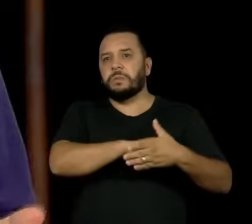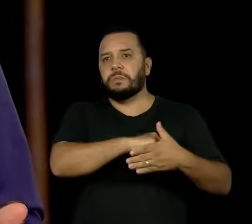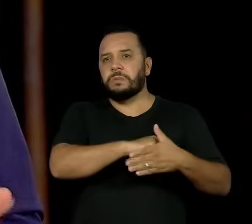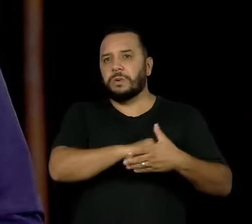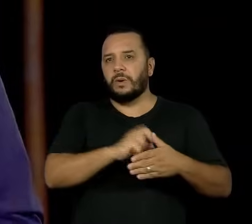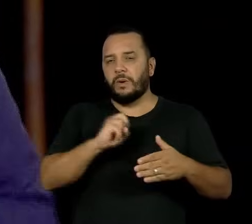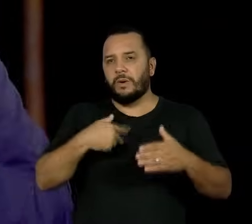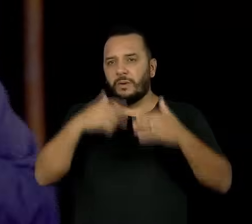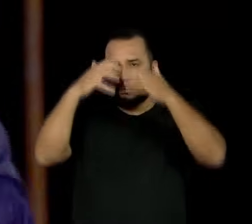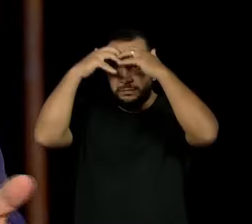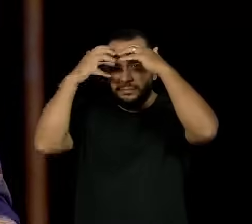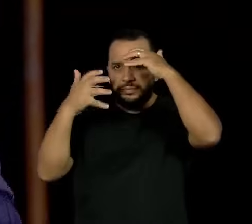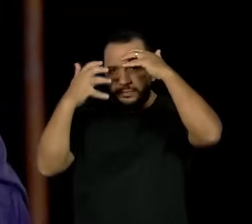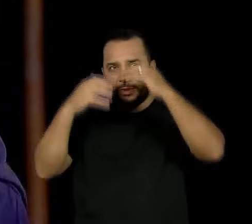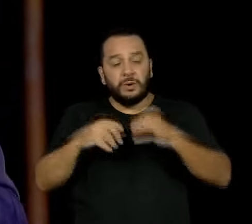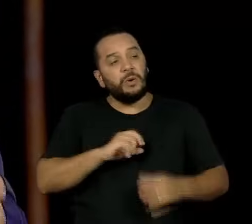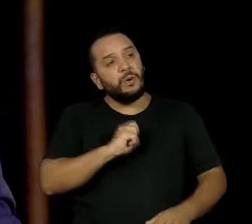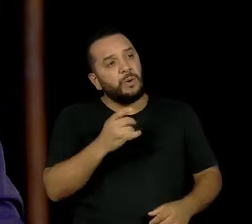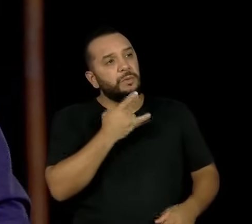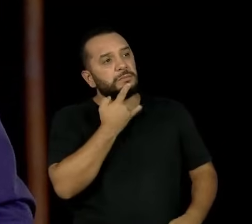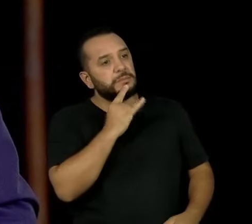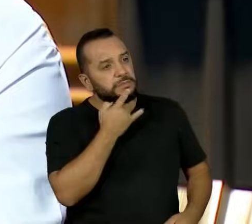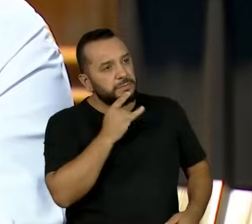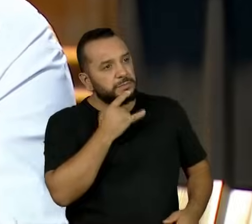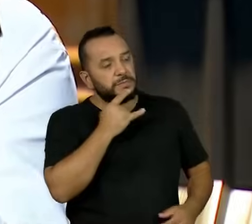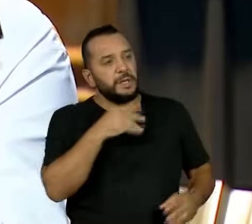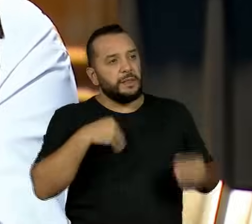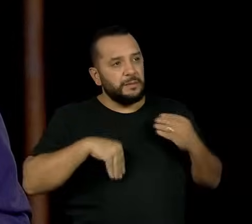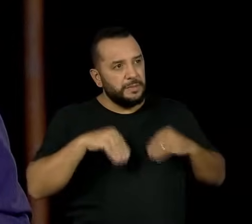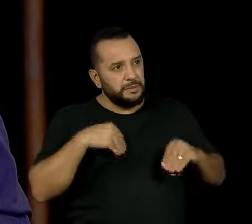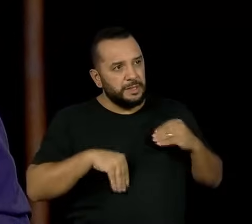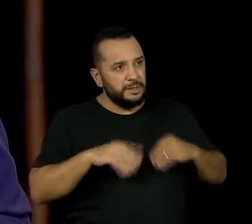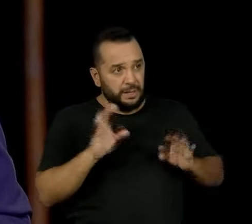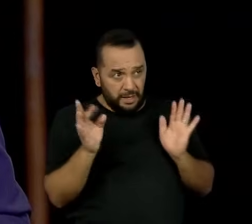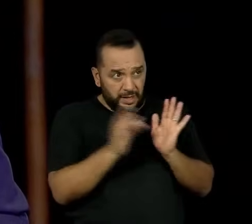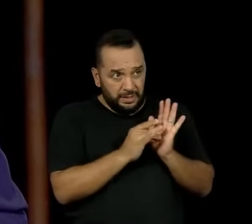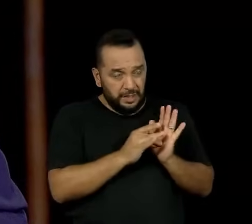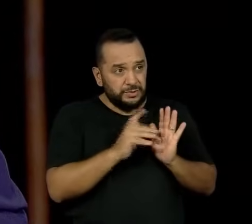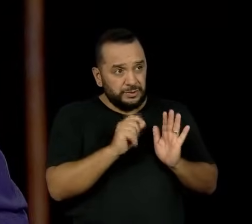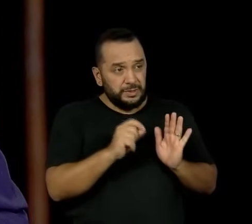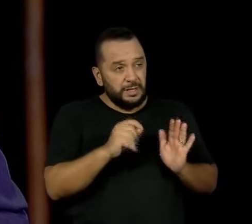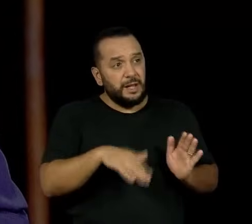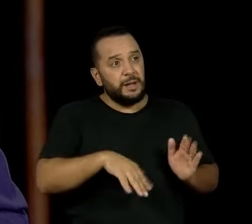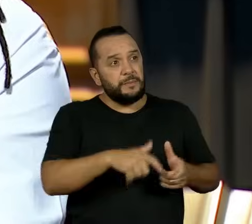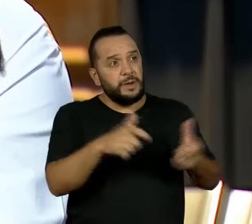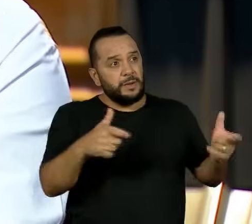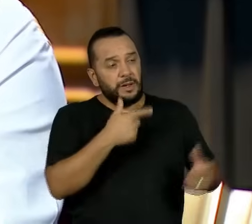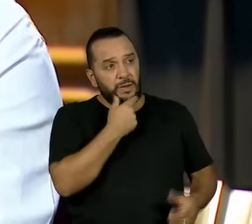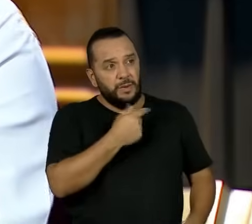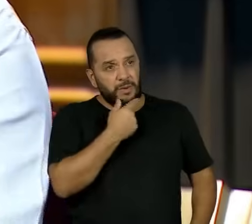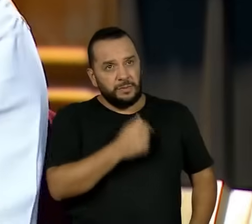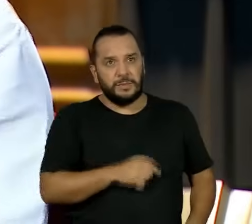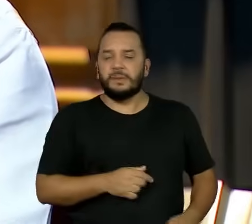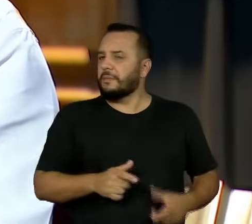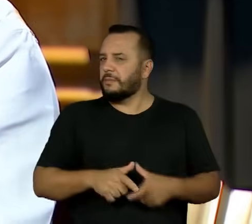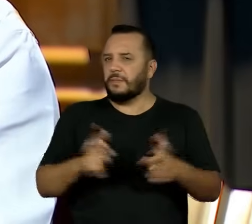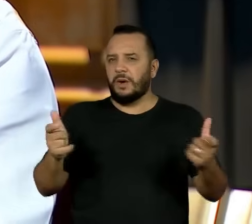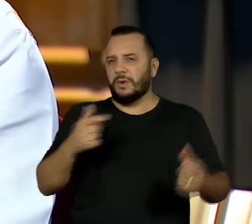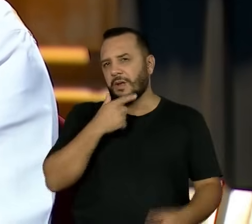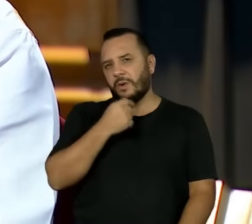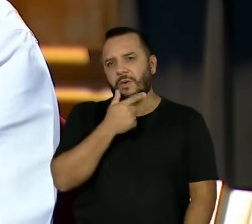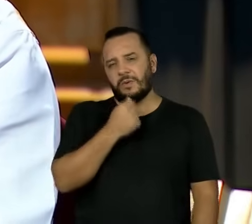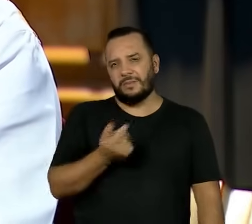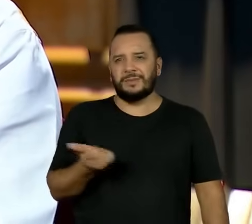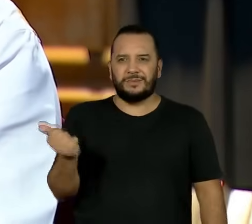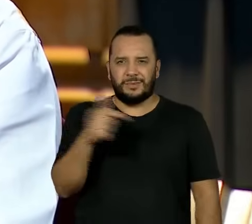Ficou alcoólatra, deprimido e tal. Então, eu acho Essa é uma realidade que atinge mais homens com certeza idosos mais do que os homens. mulheres. Sim, porque